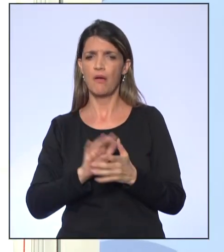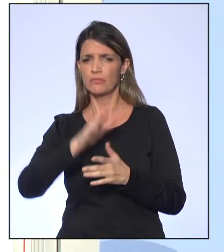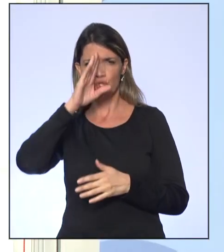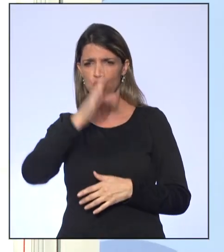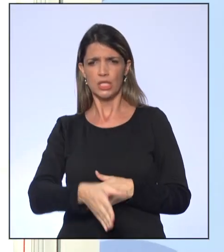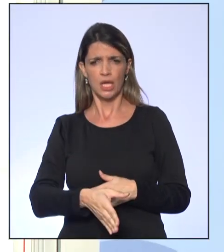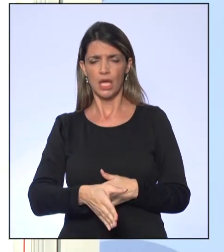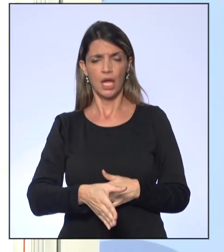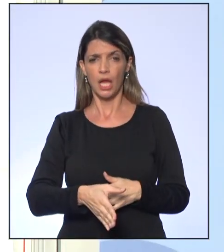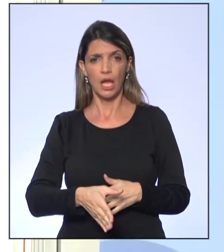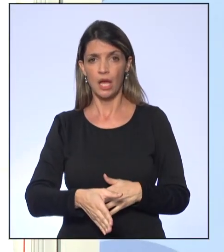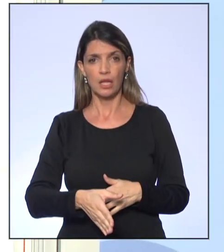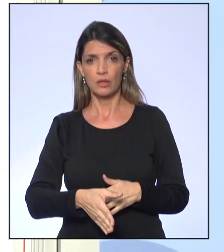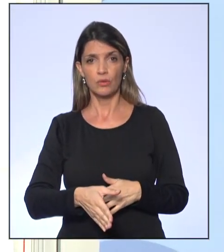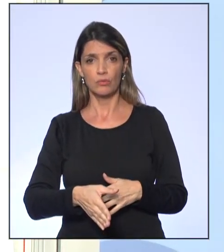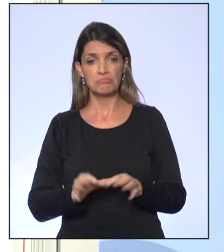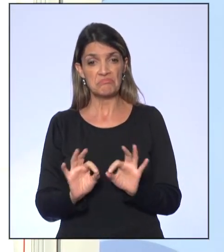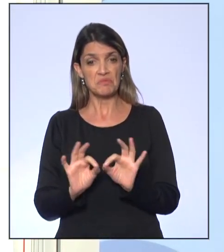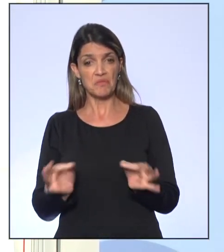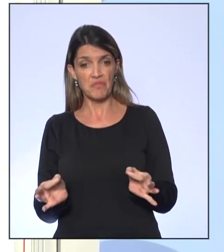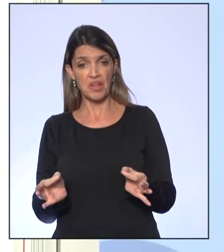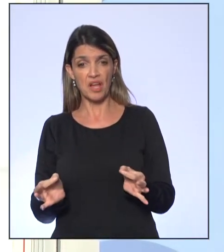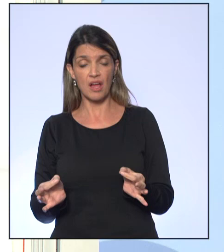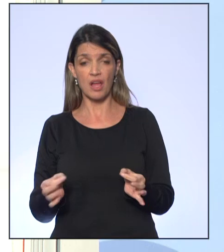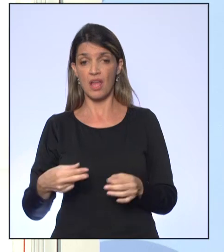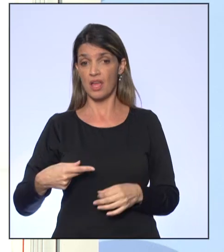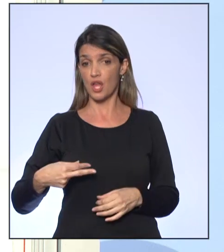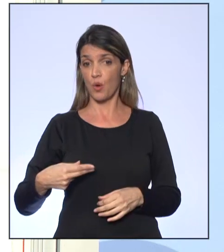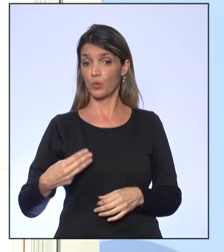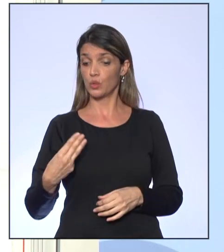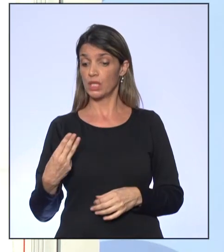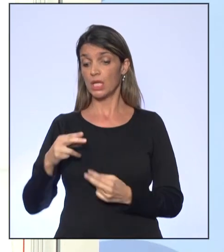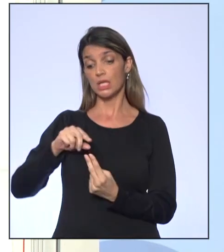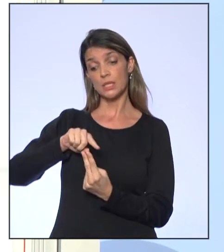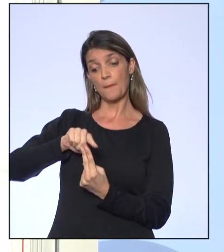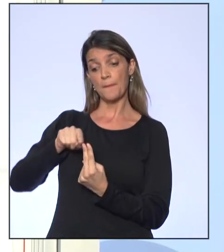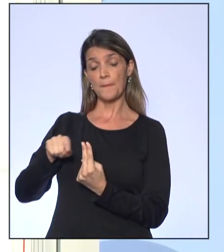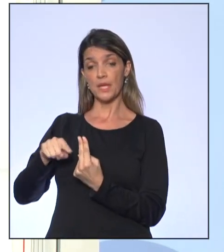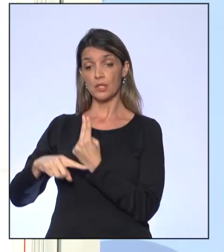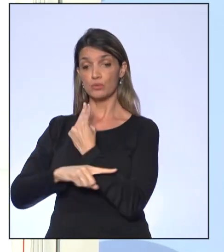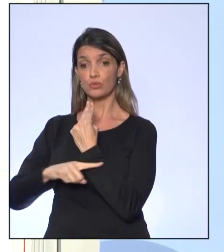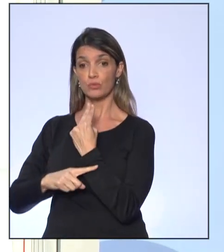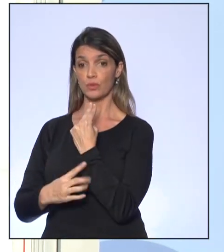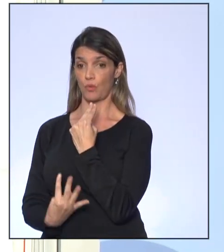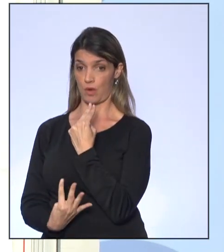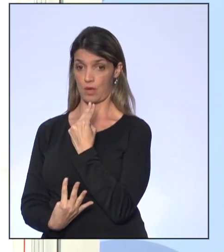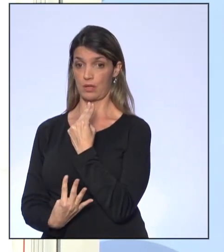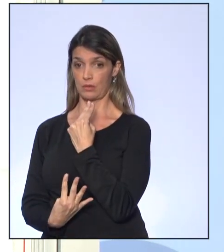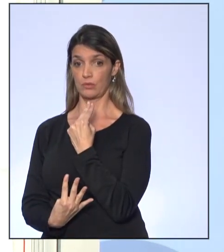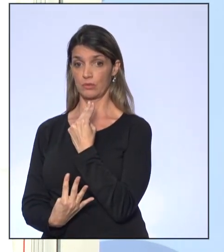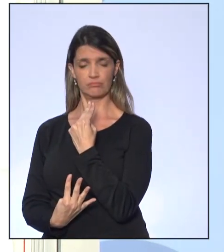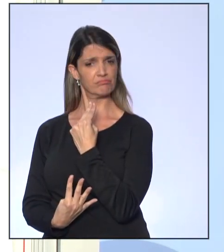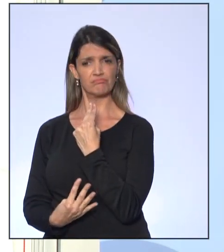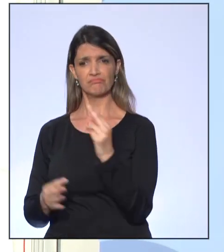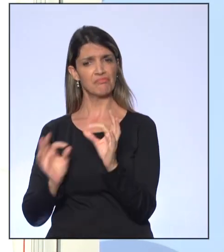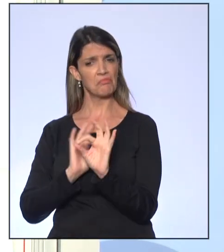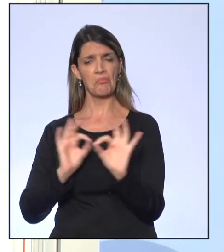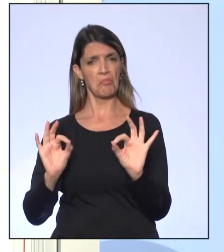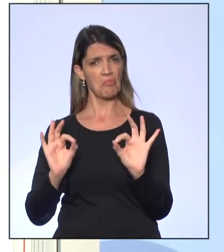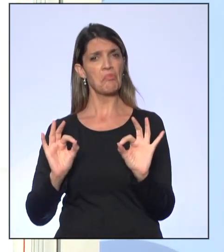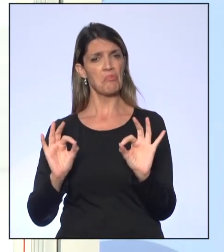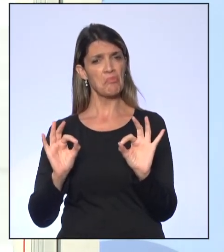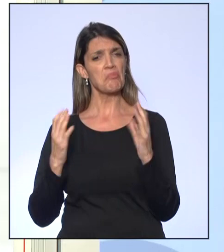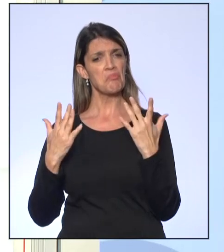que o pessoal aí, simplificação, então vai dar 3π sobre 4, certo? Muito bem, o pessoal